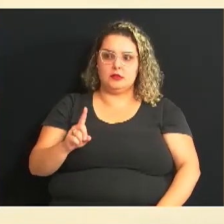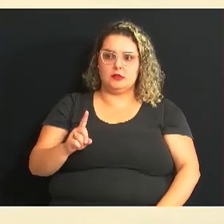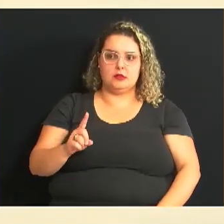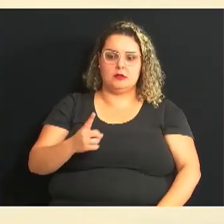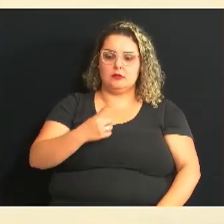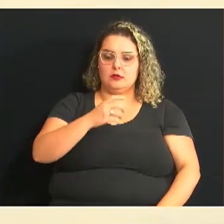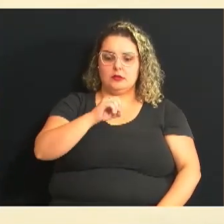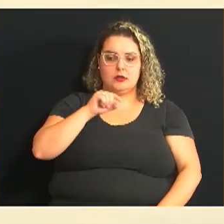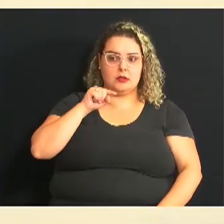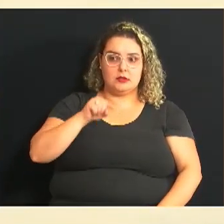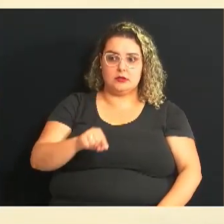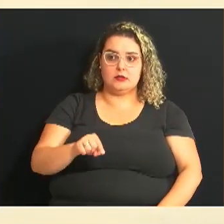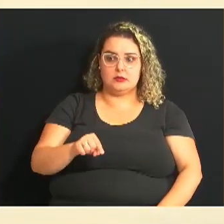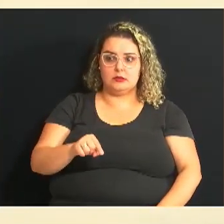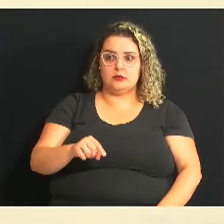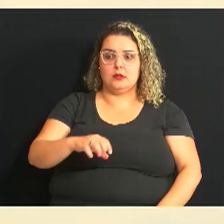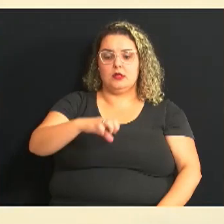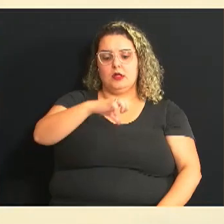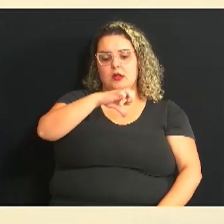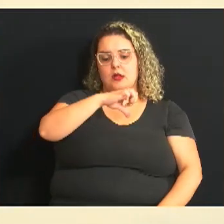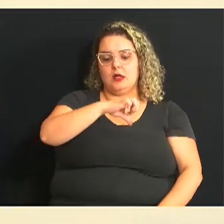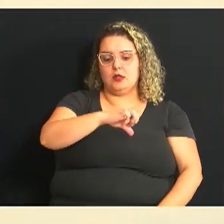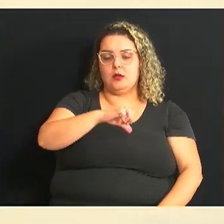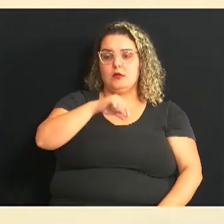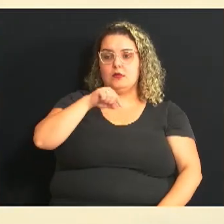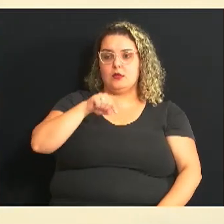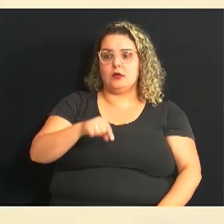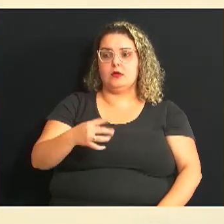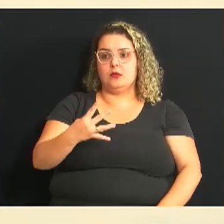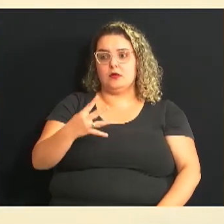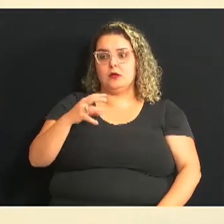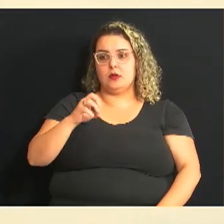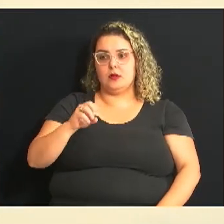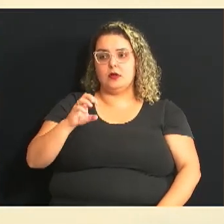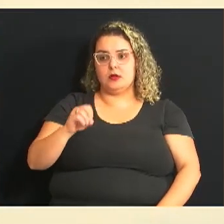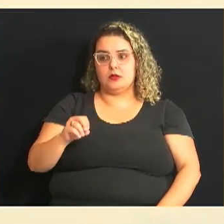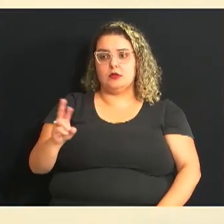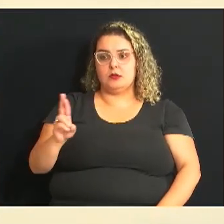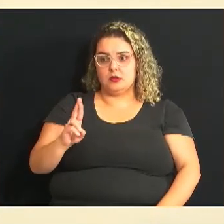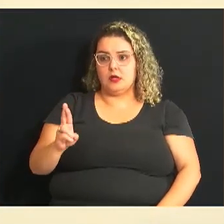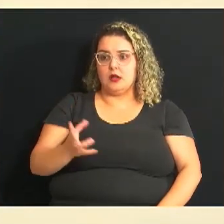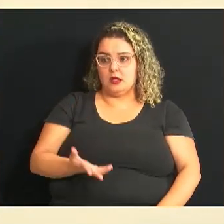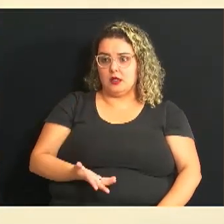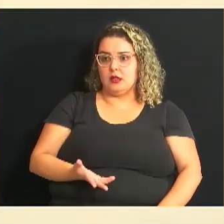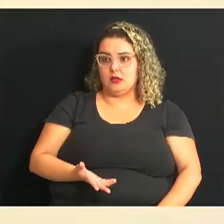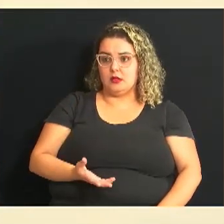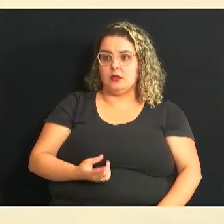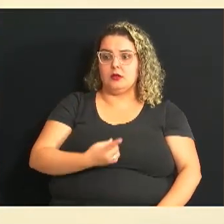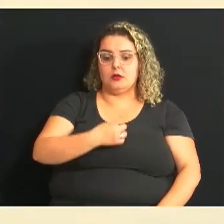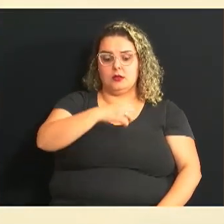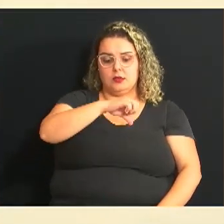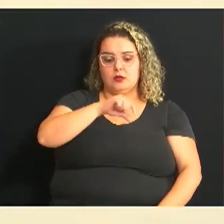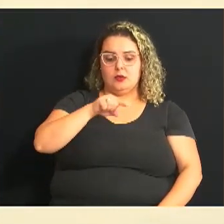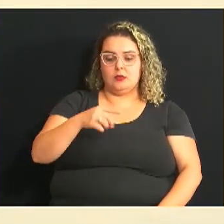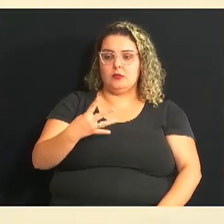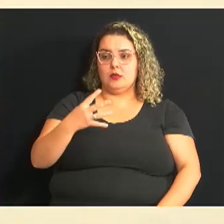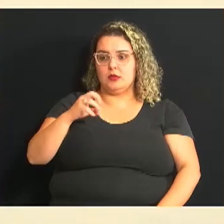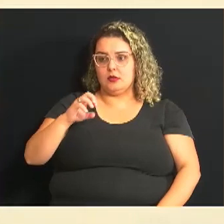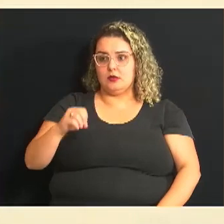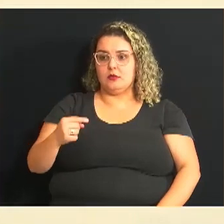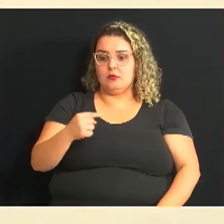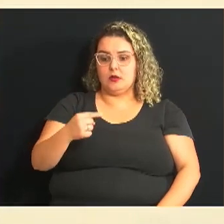governo federal, você deve R$9.400 para o governo federal, de imposto de renda. Então, 9.400 menos 15